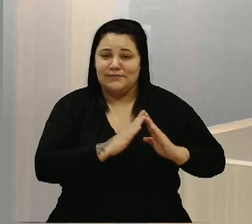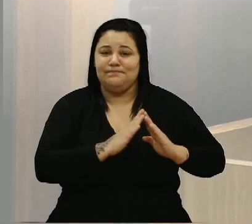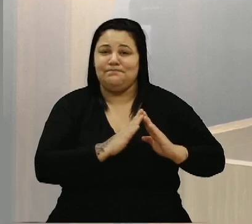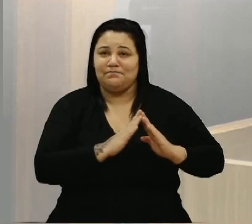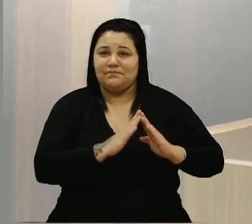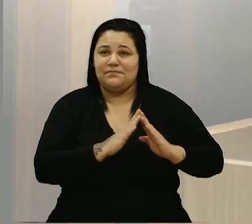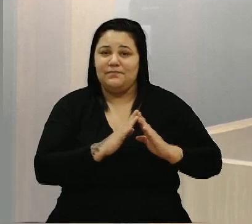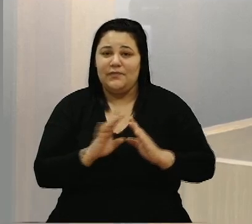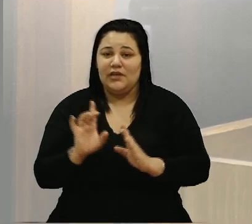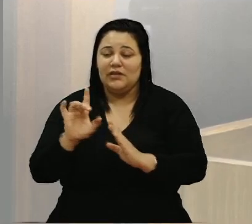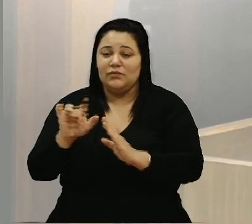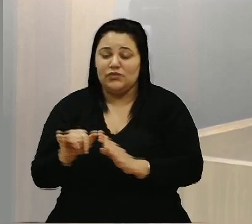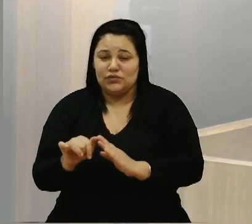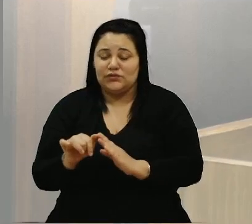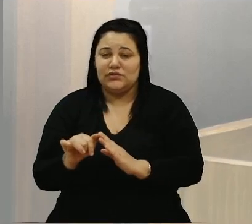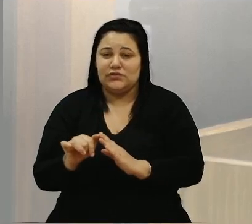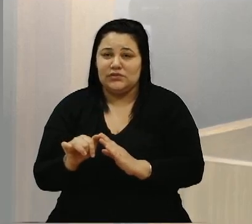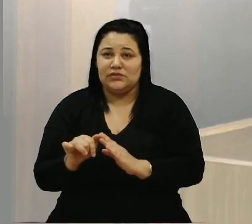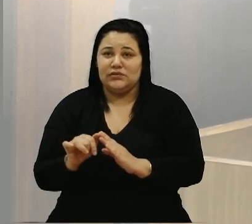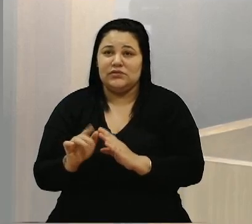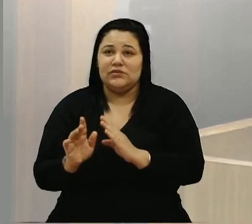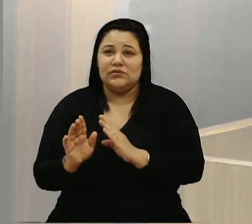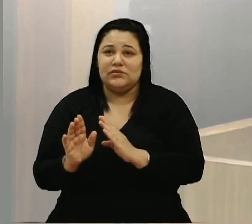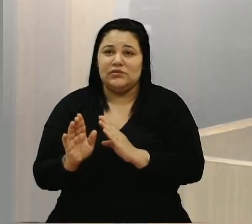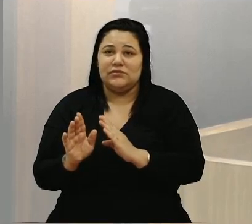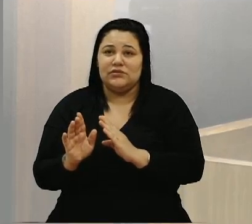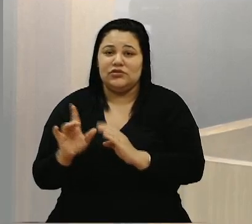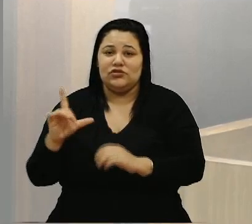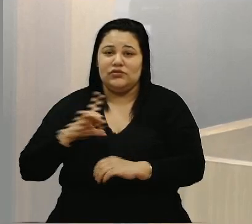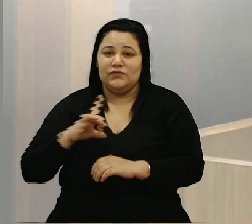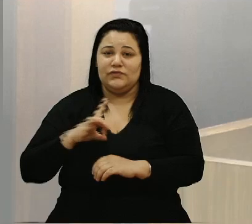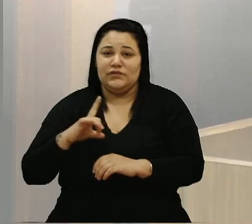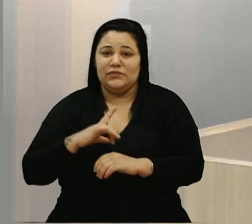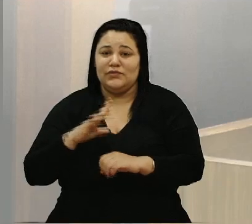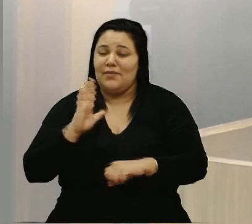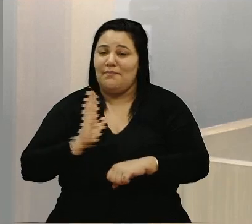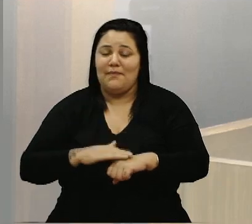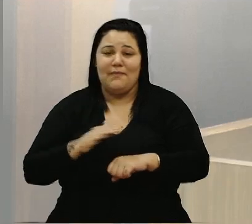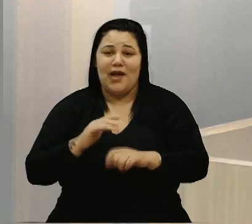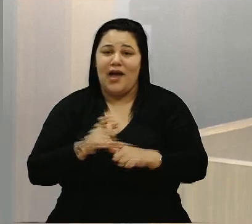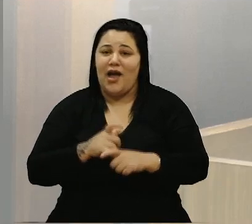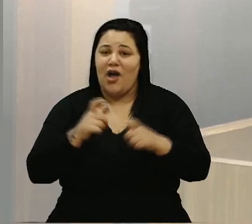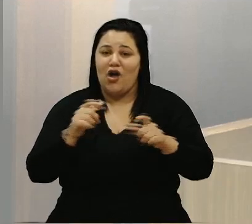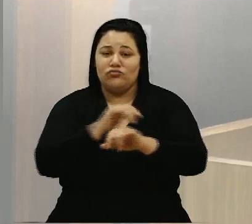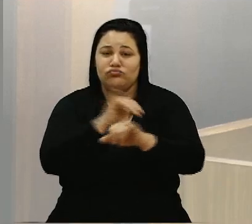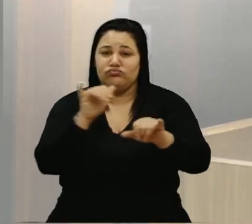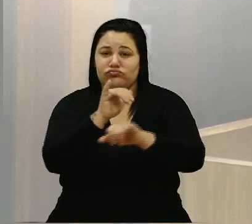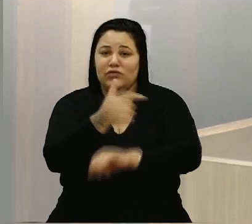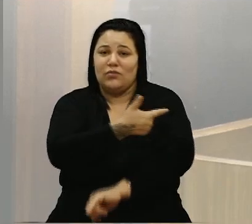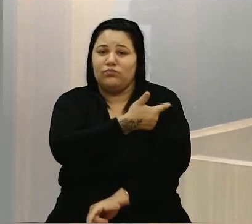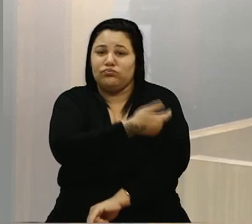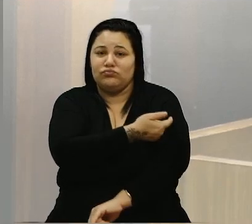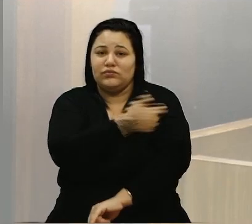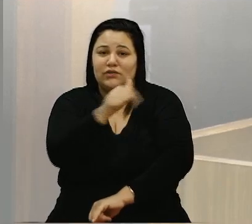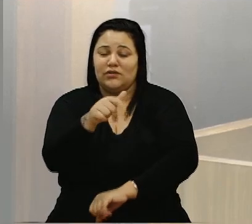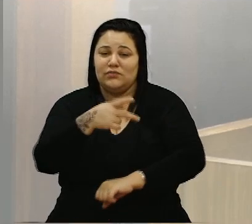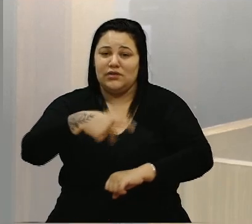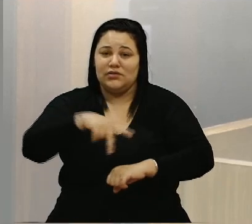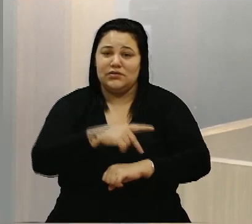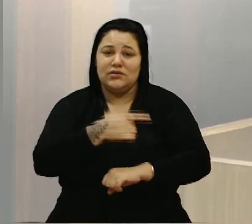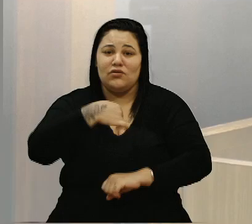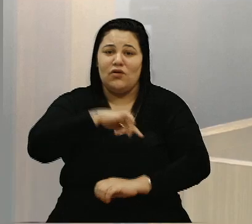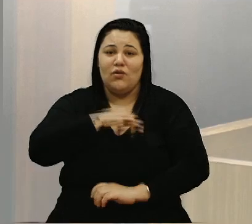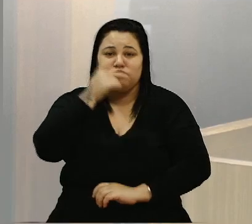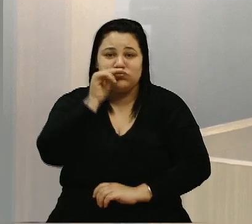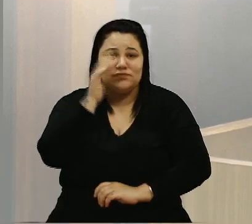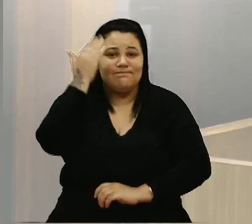Depois deflagramos o que foi a maior campanha de vacinação do nosso país, né? E conseguimos muito